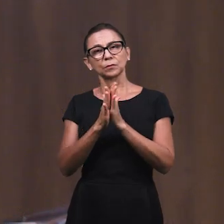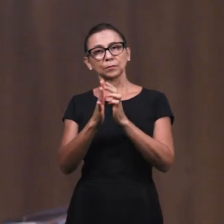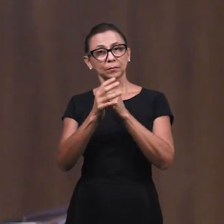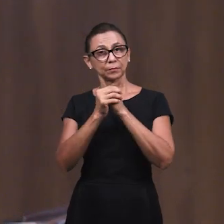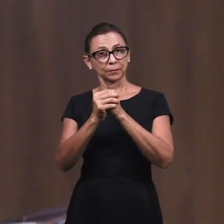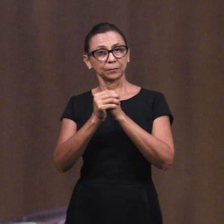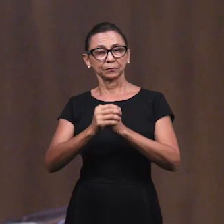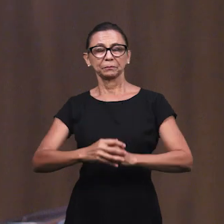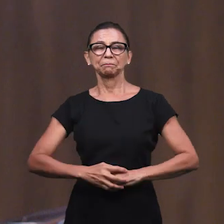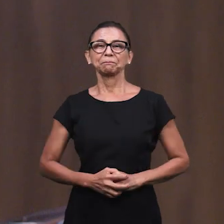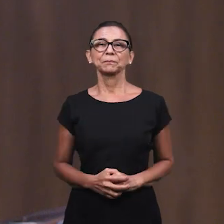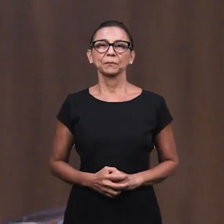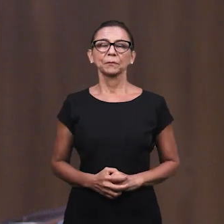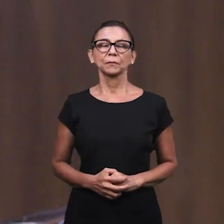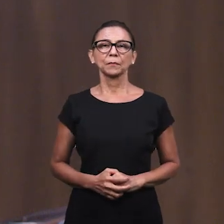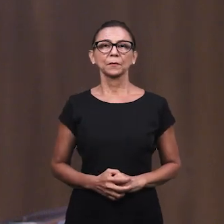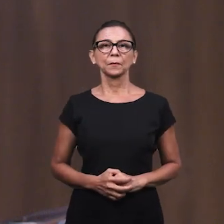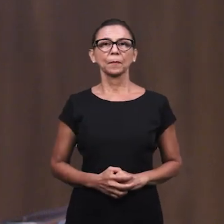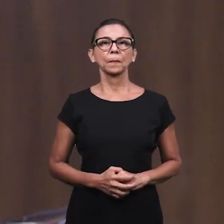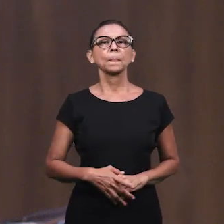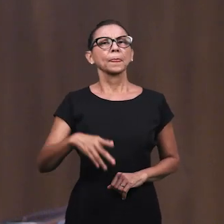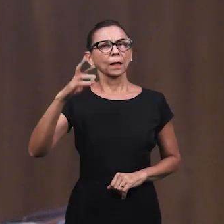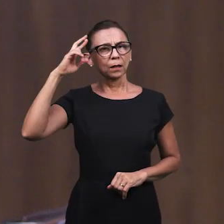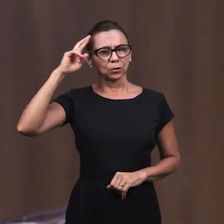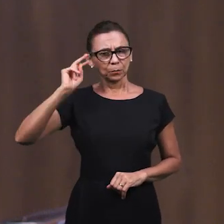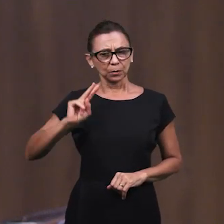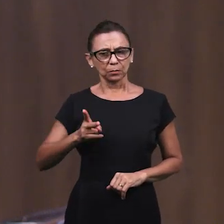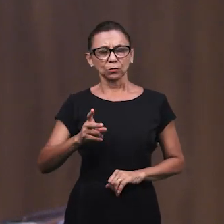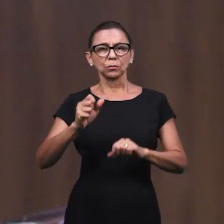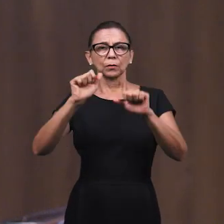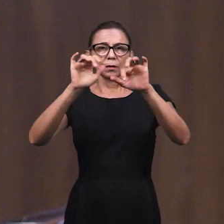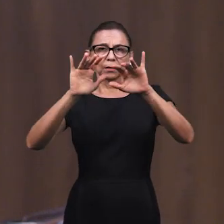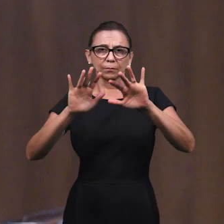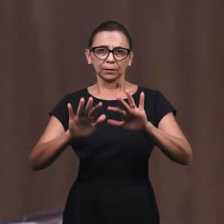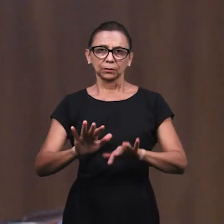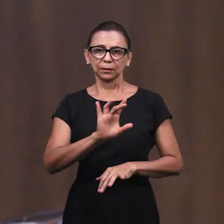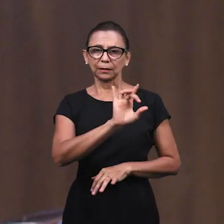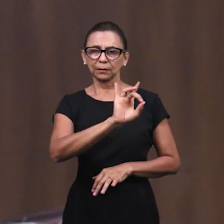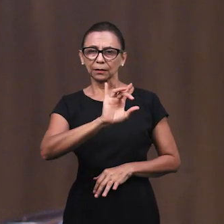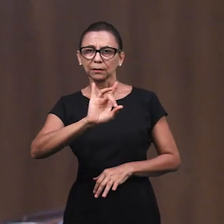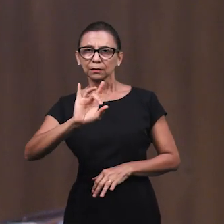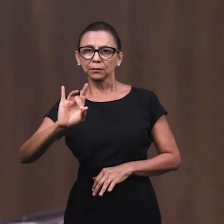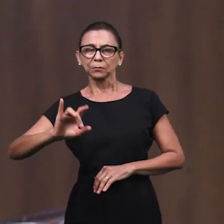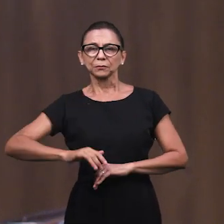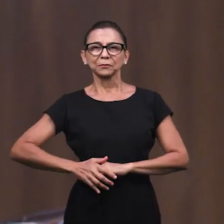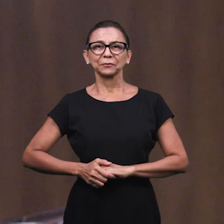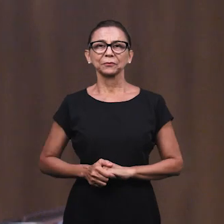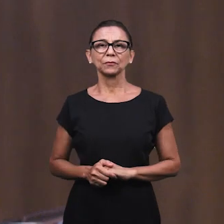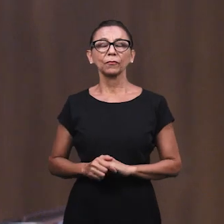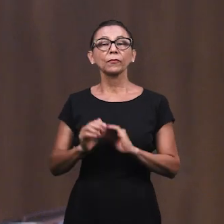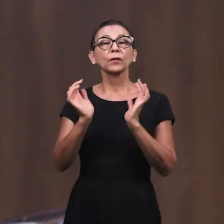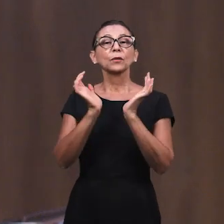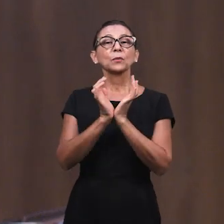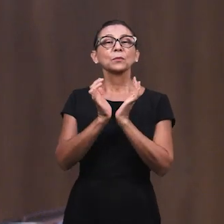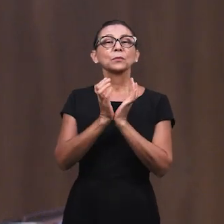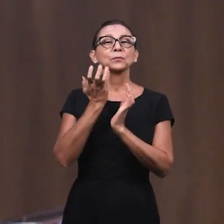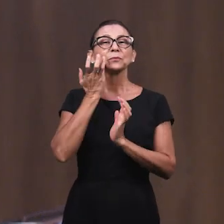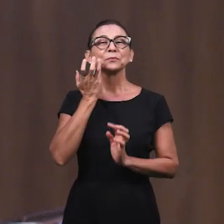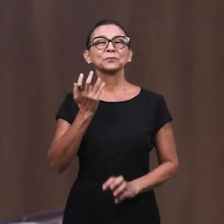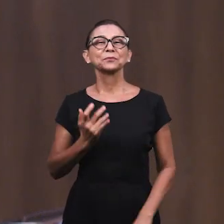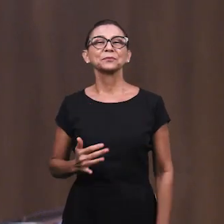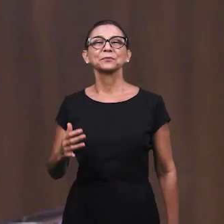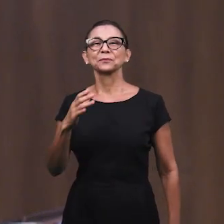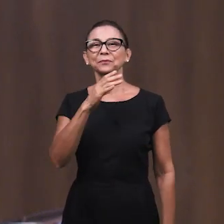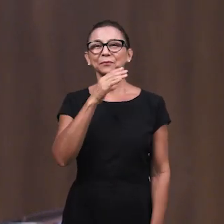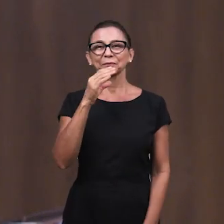Amém. O Senhor assim possa estar abençoando as nossas vidas. Agora as crianças vão estar adorando o Senhor, vão estar participando com o